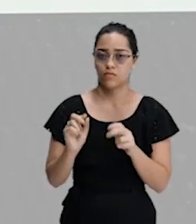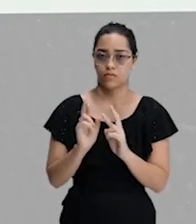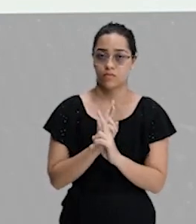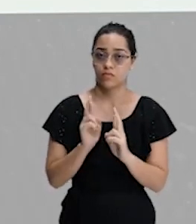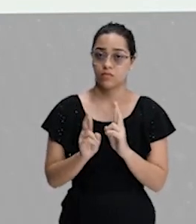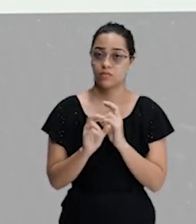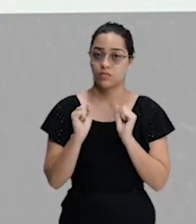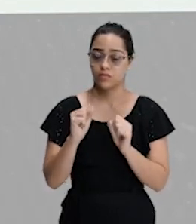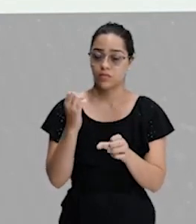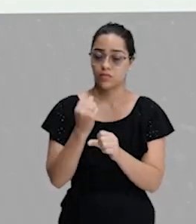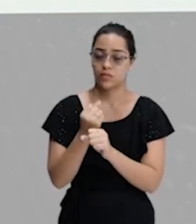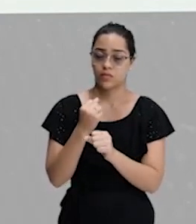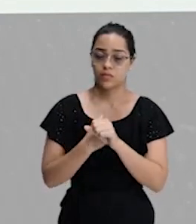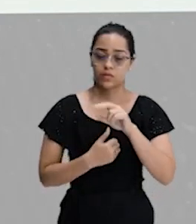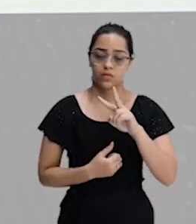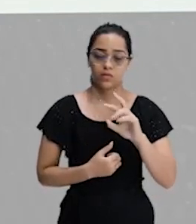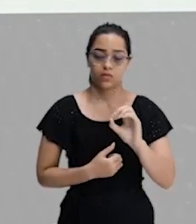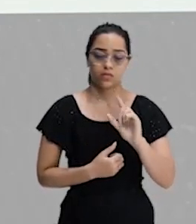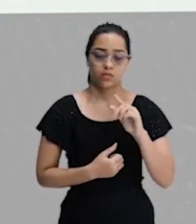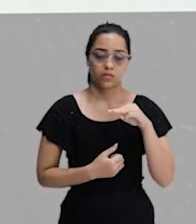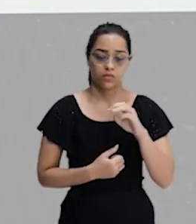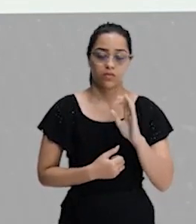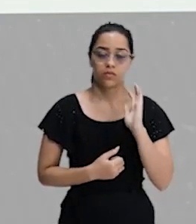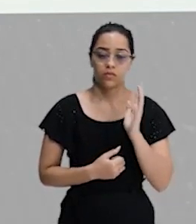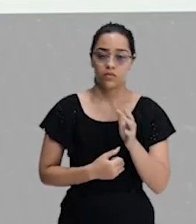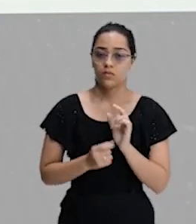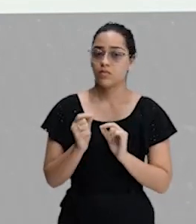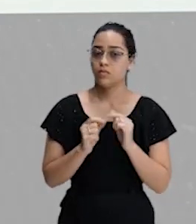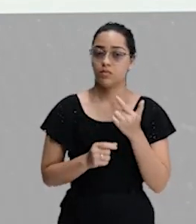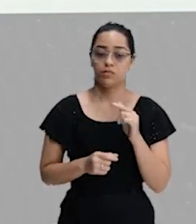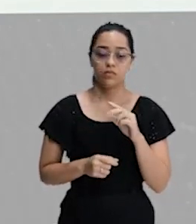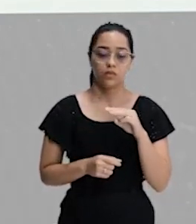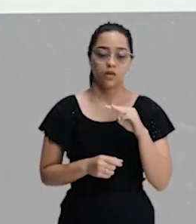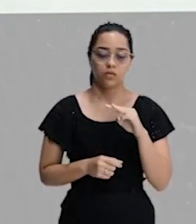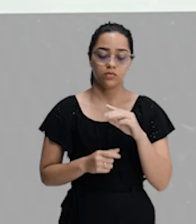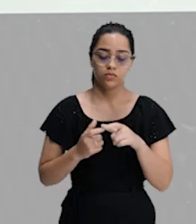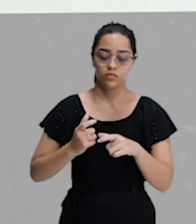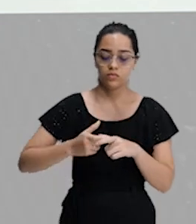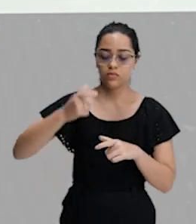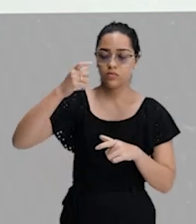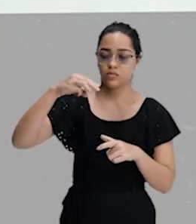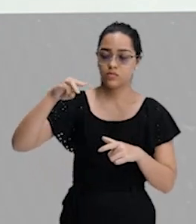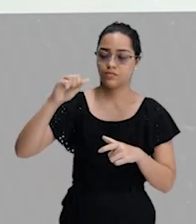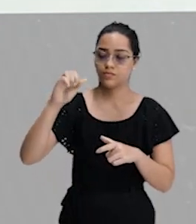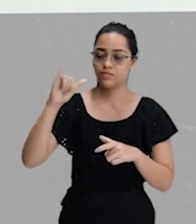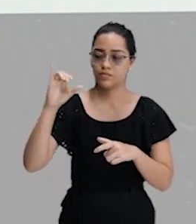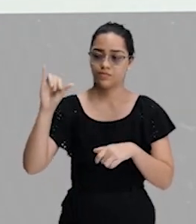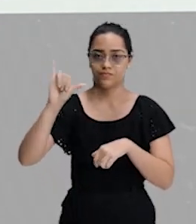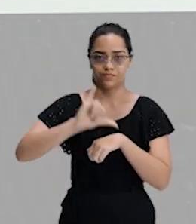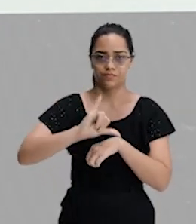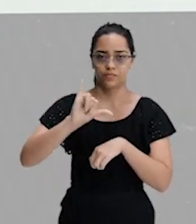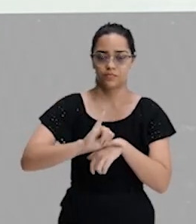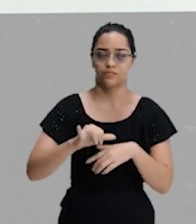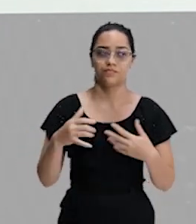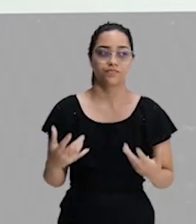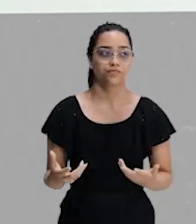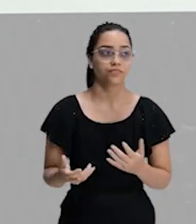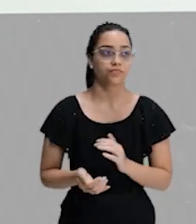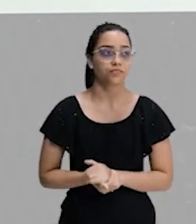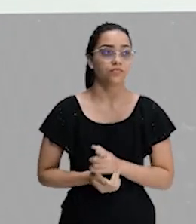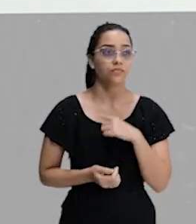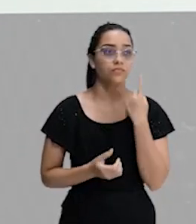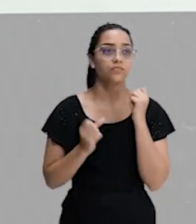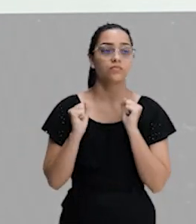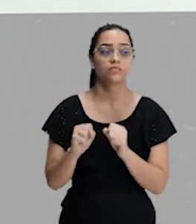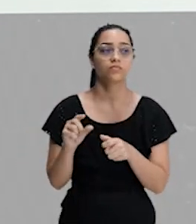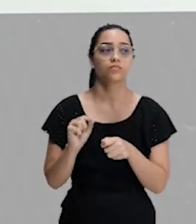para calcular o volume, já que isso aqui não é um cilindro maciço, já que tem essa parte de dentro? Olha, o que a gente